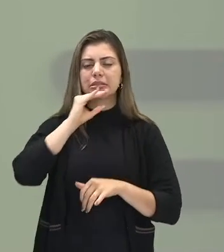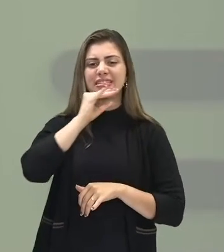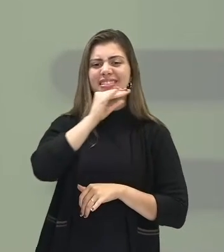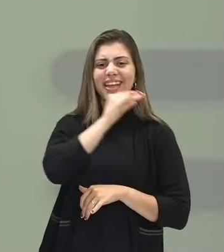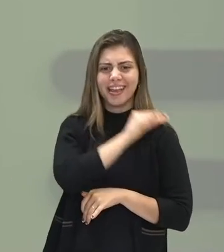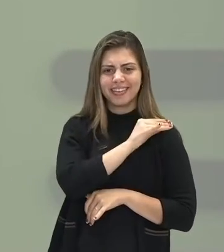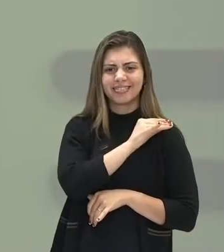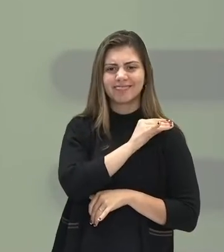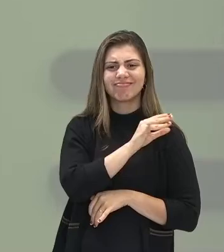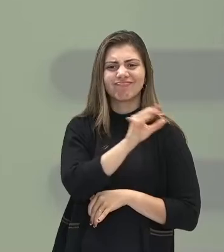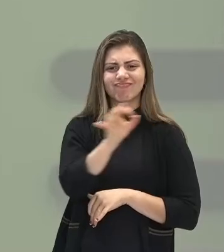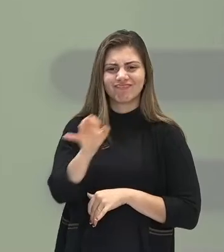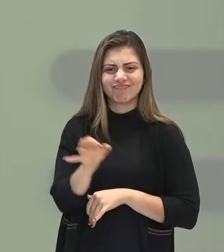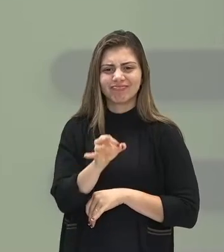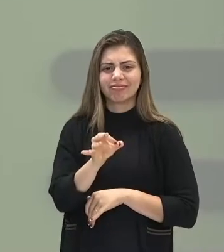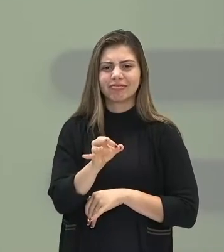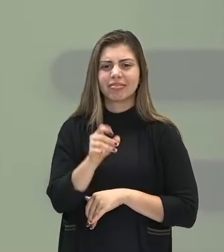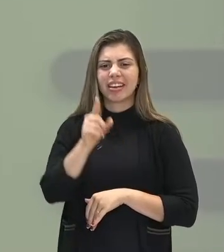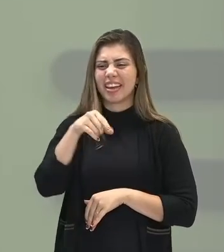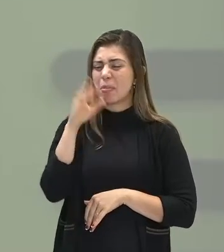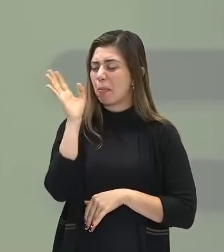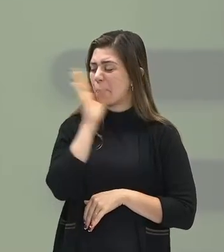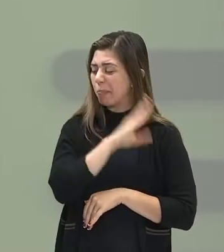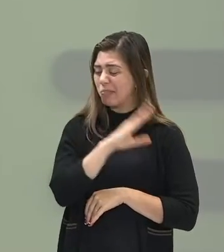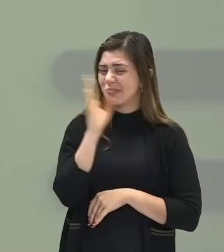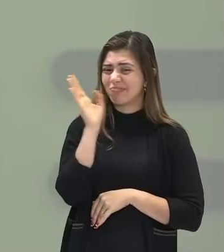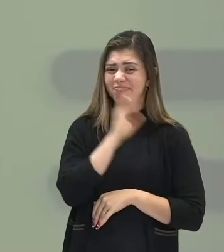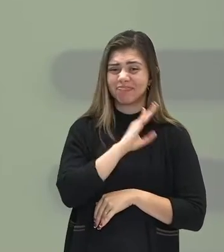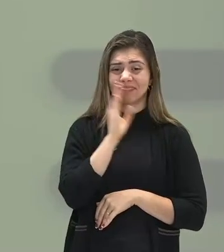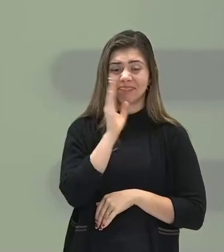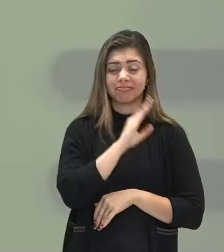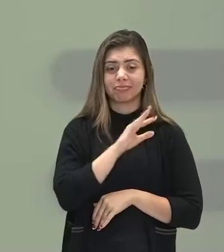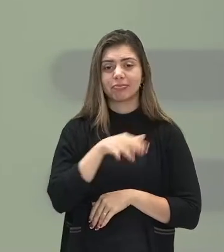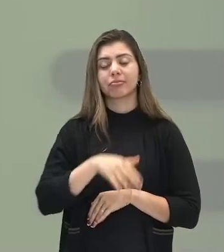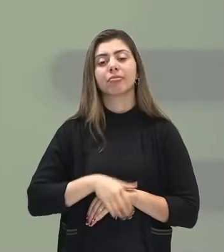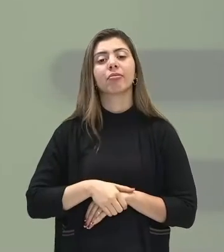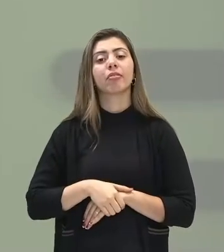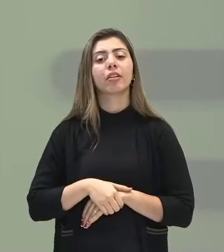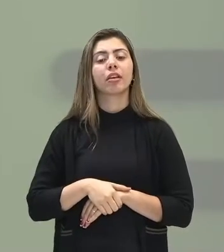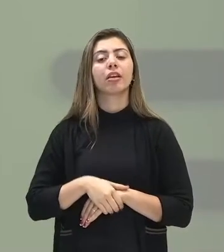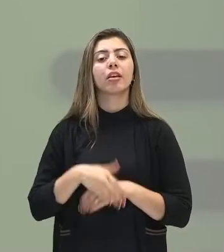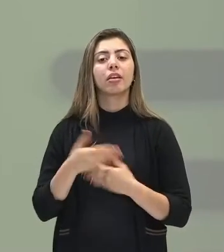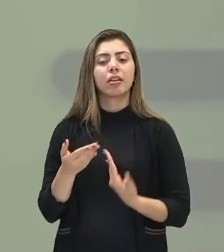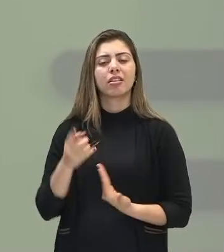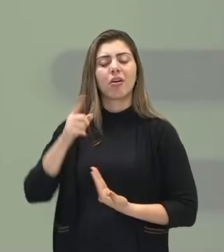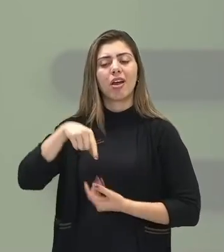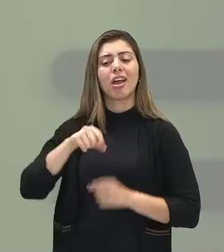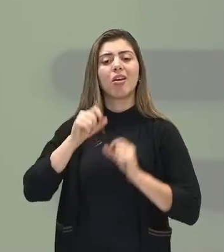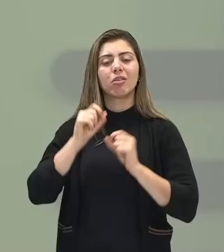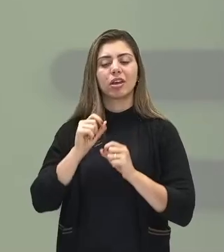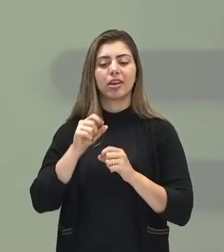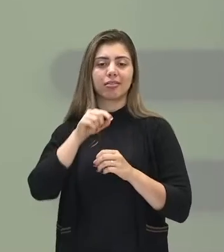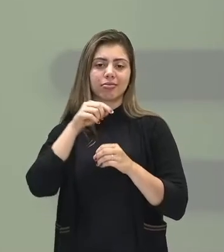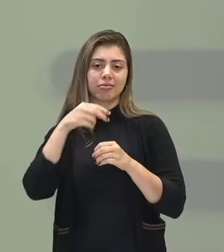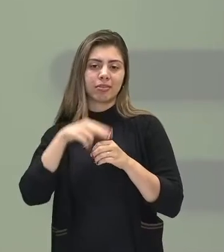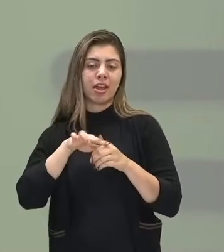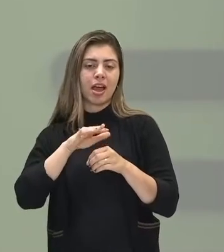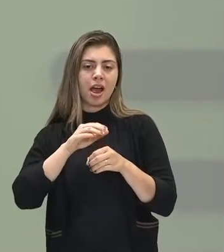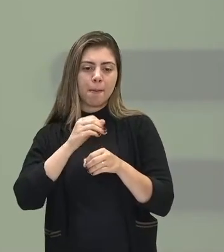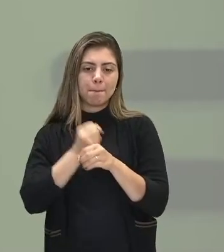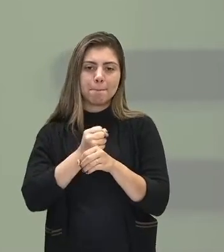solução quente, ela é muito fedorenta e é uma forma de defesa